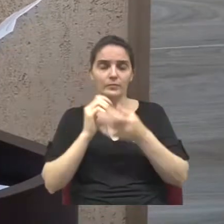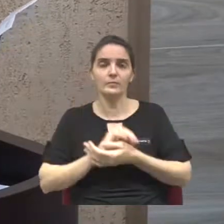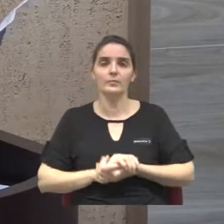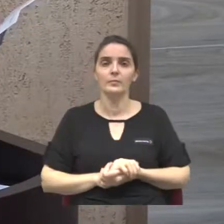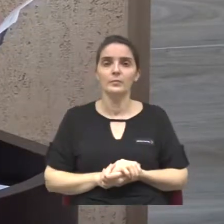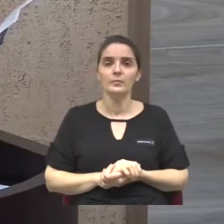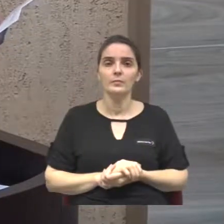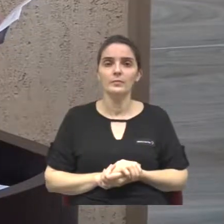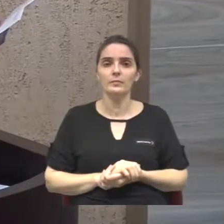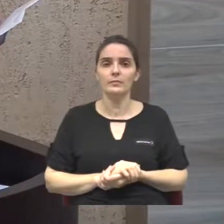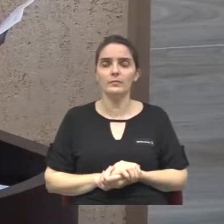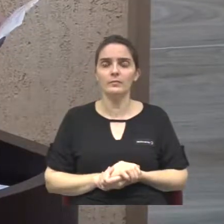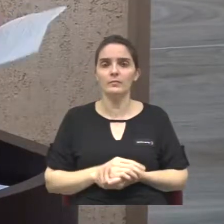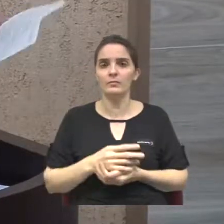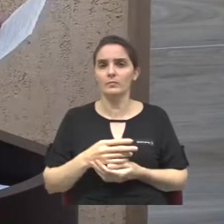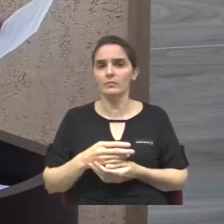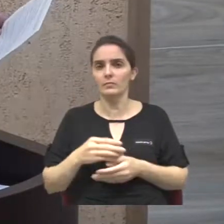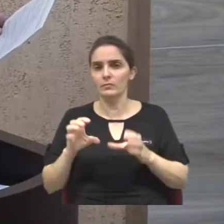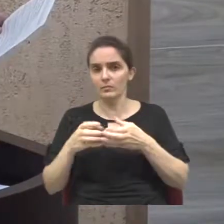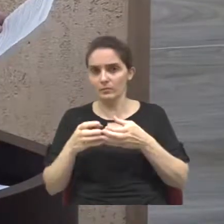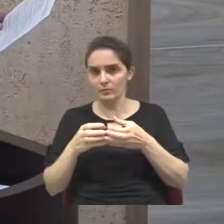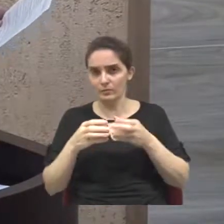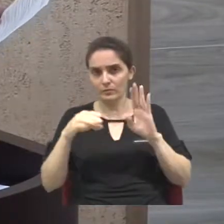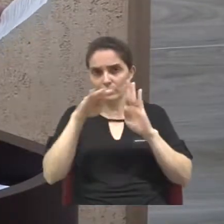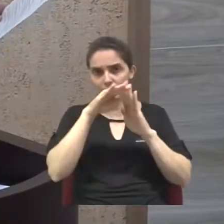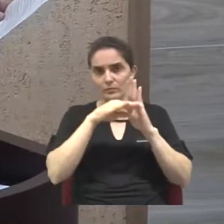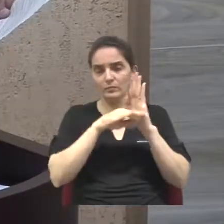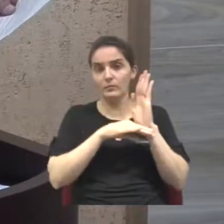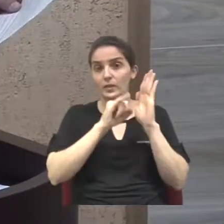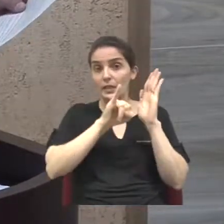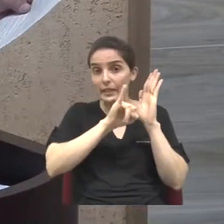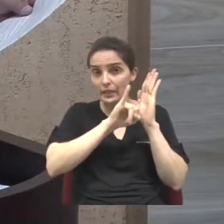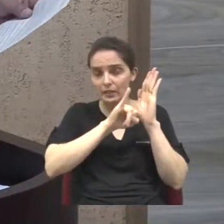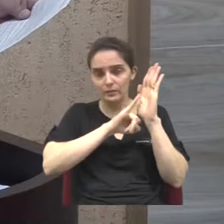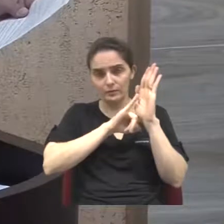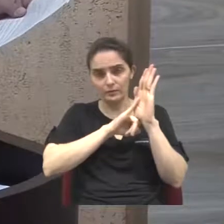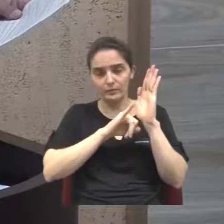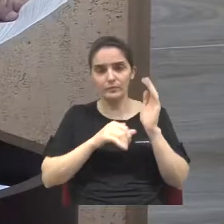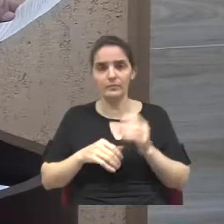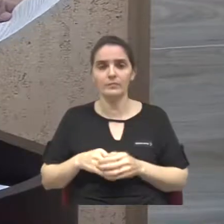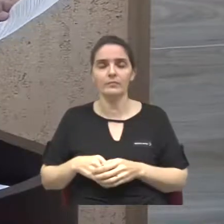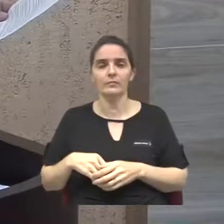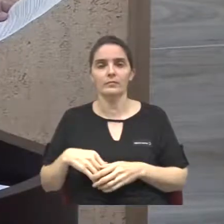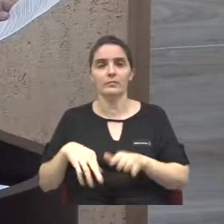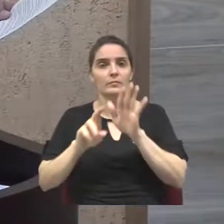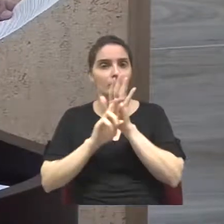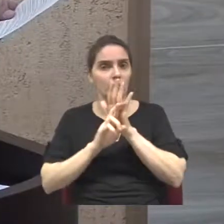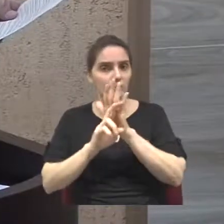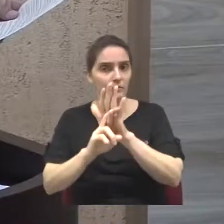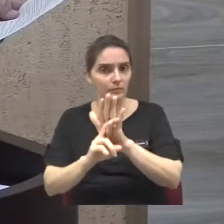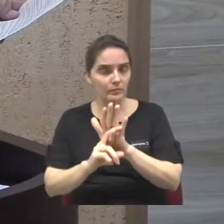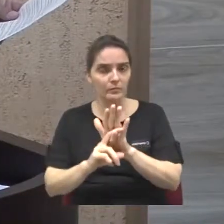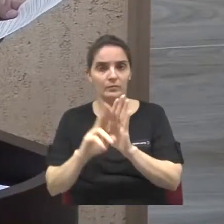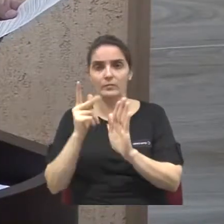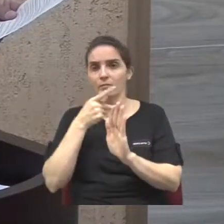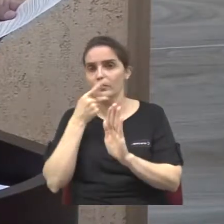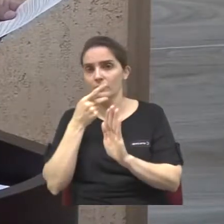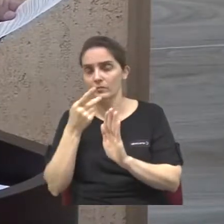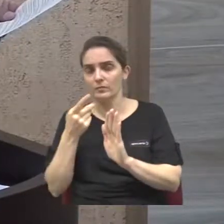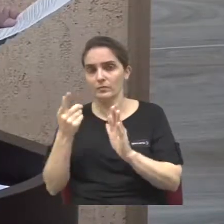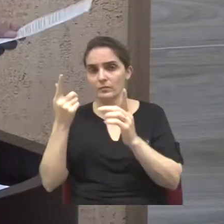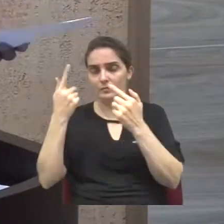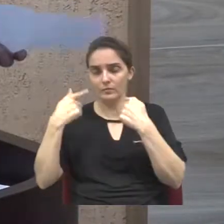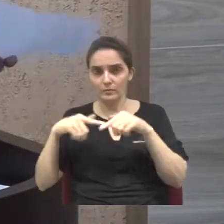comissão, no item I da comissão, fala assim, receber representações que contenham denúncias de violação de direito dos